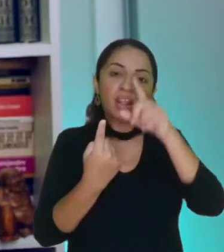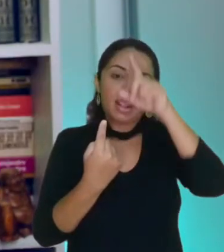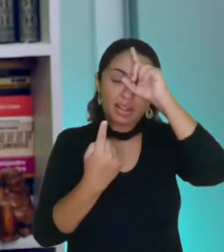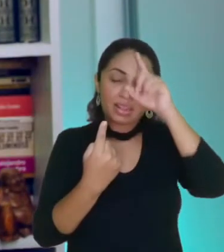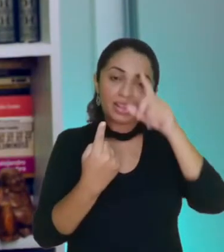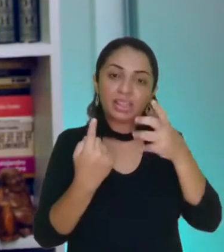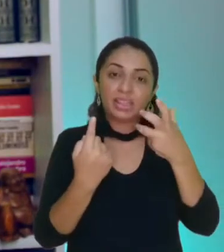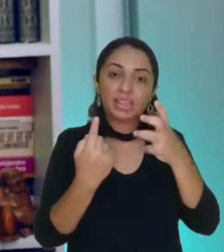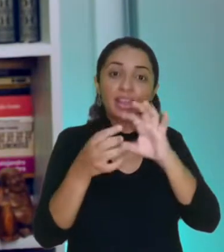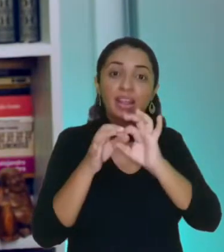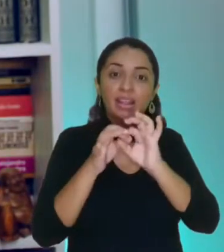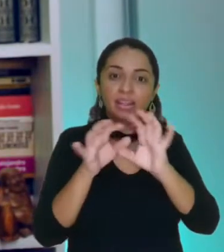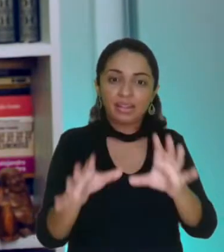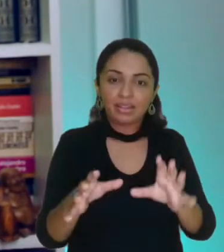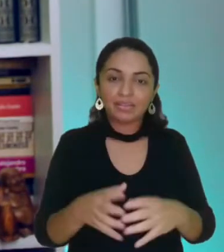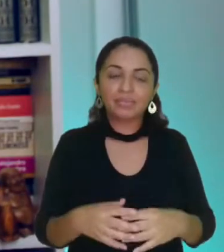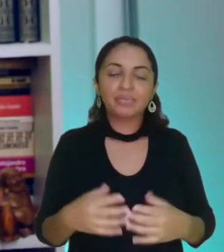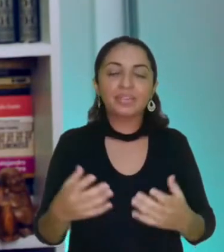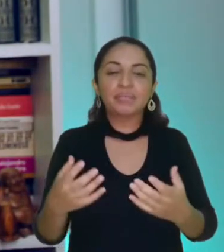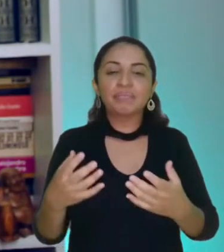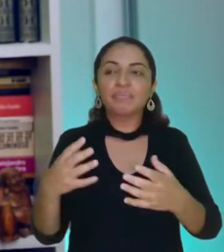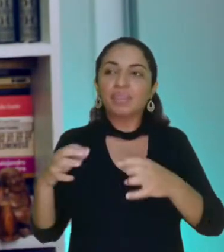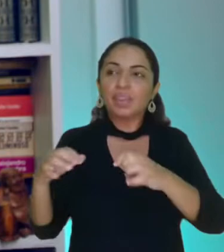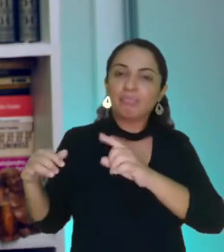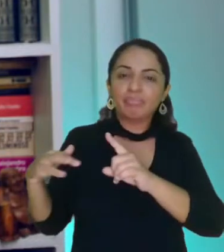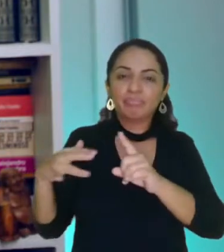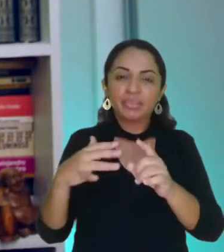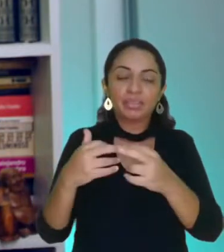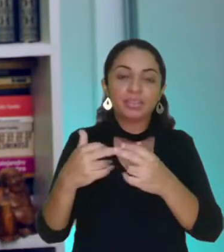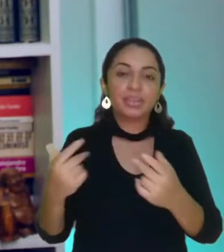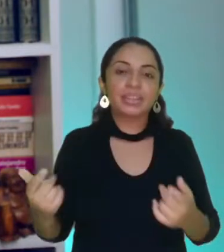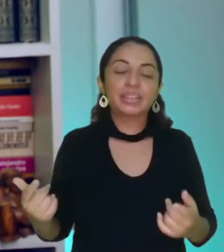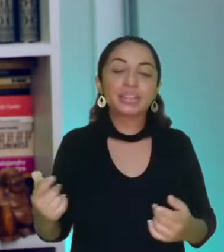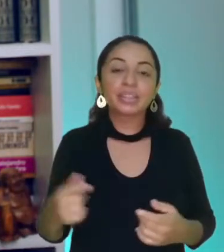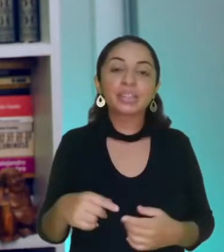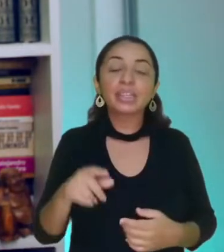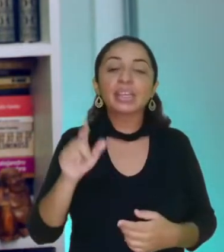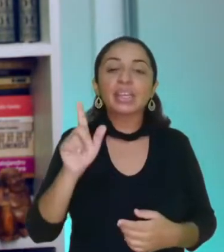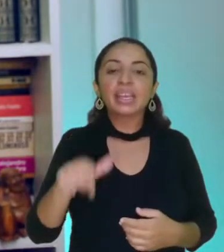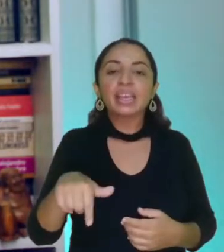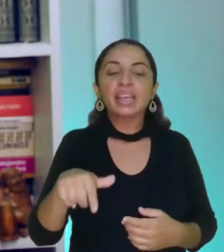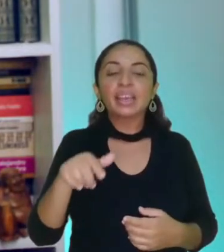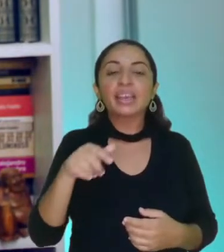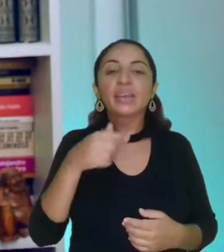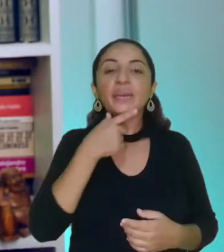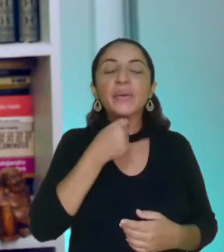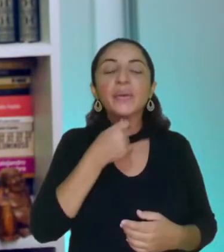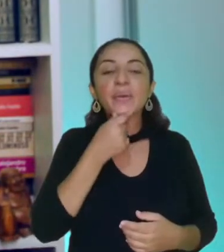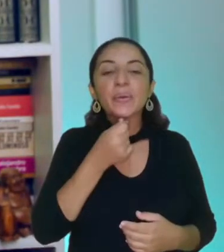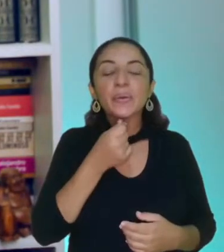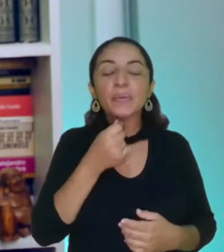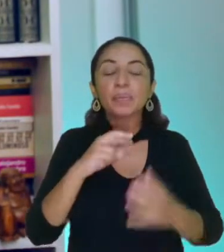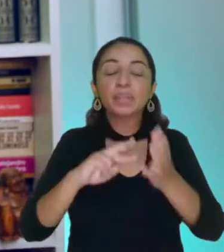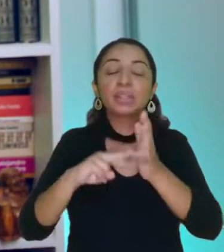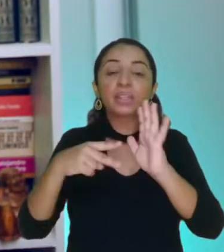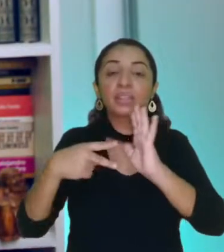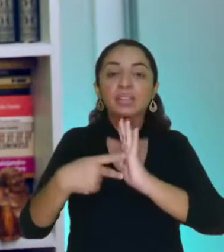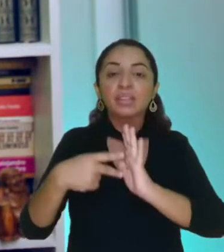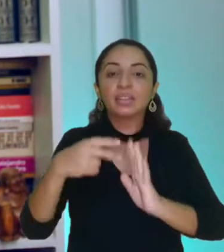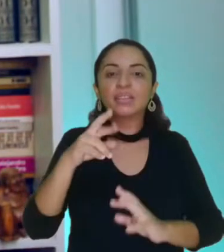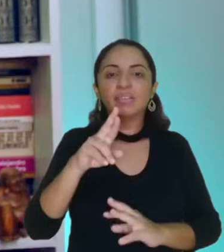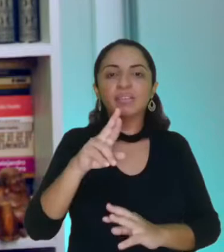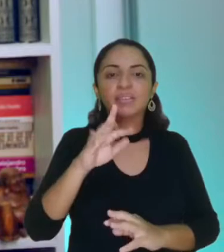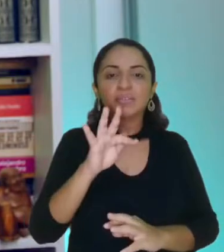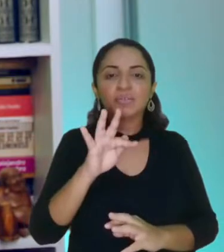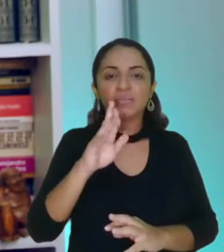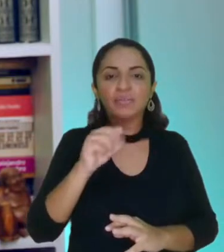sangue pelos ideais de liberdade. Tradução aqui deve ser indireta, né? Francisco Bittencourt. Deve ser uma tradução